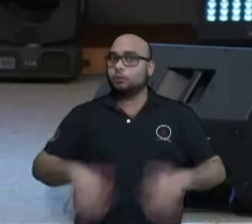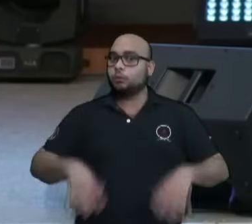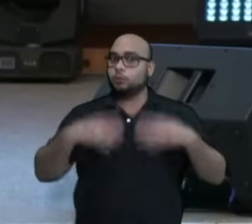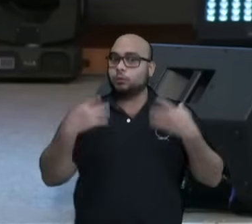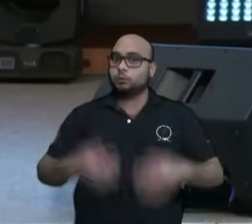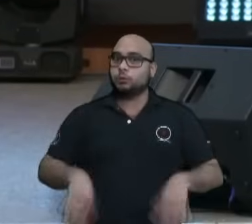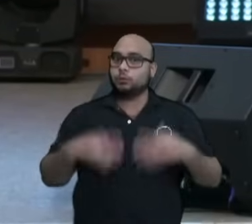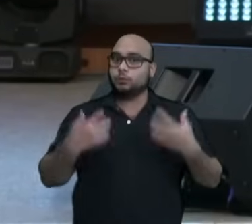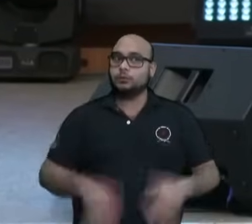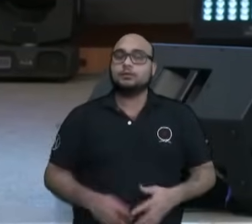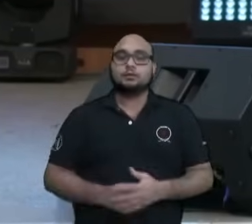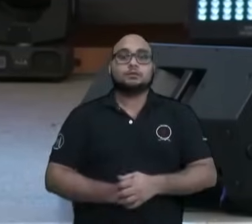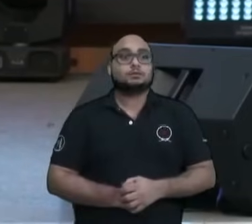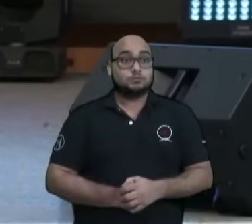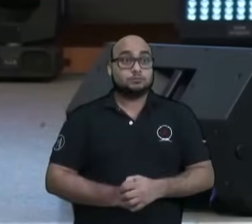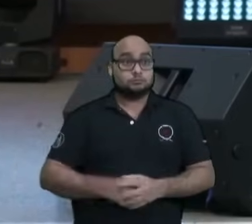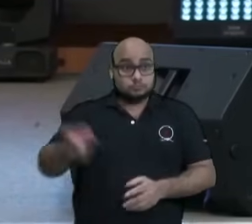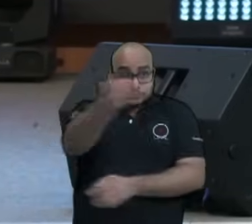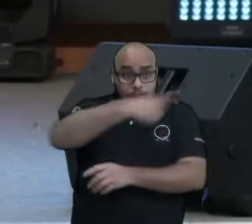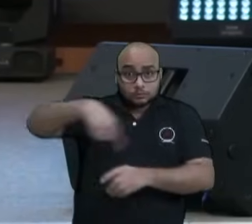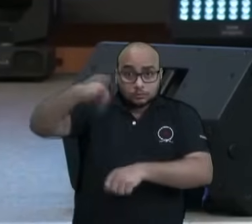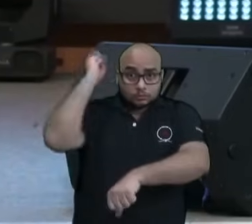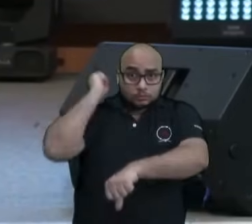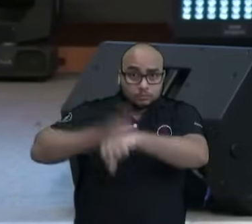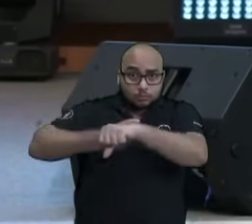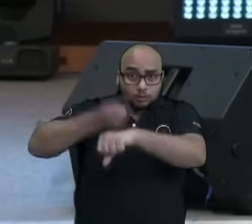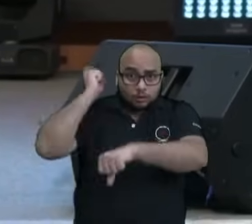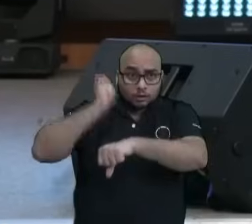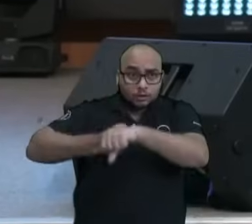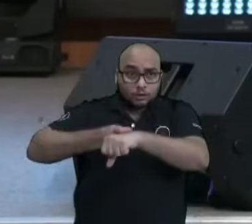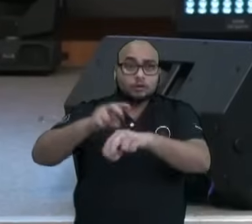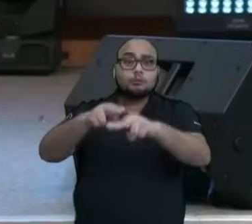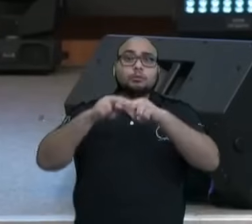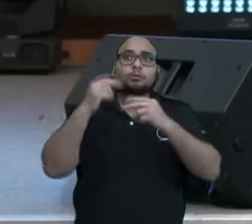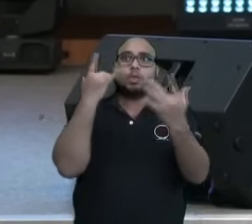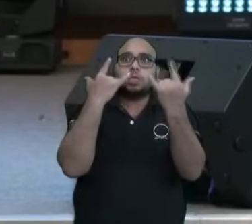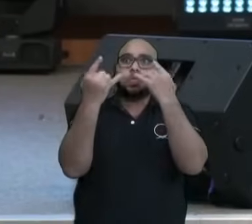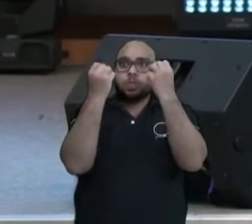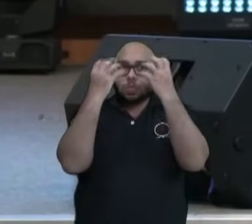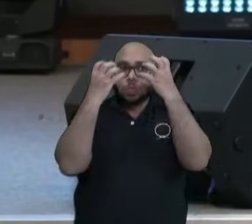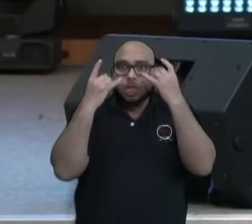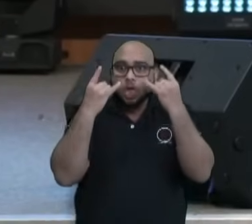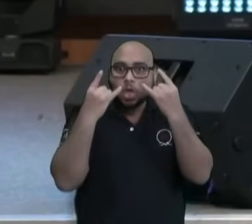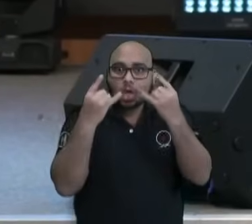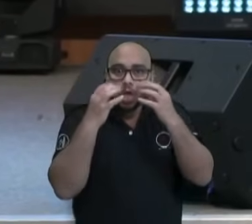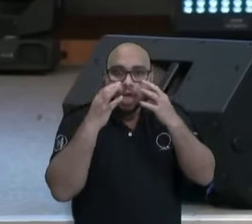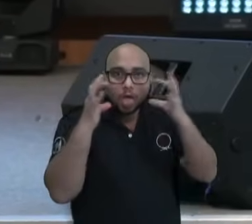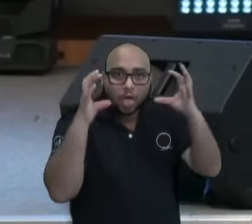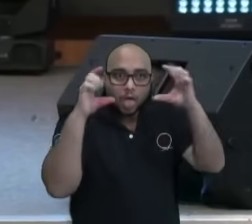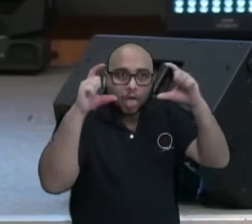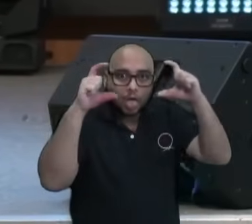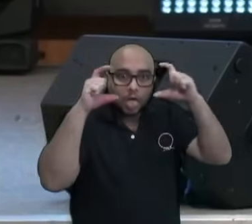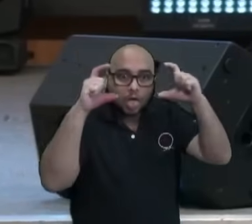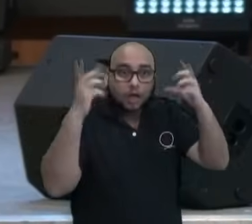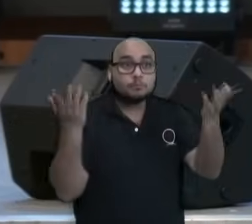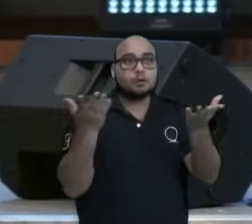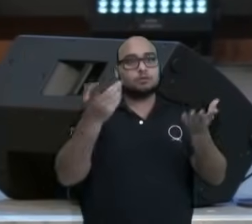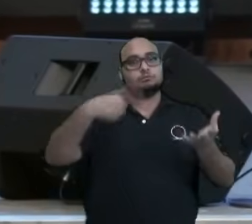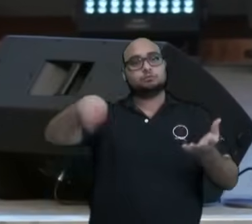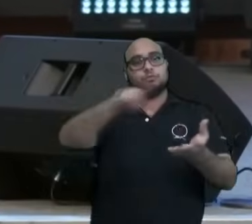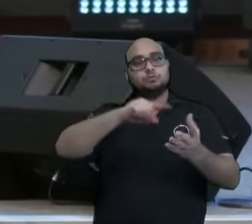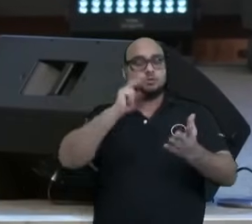de vós seja endurecido pelo engano do pecado você permanece em